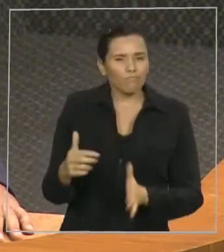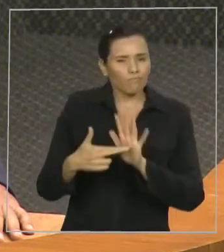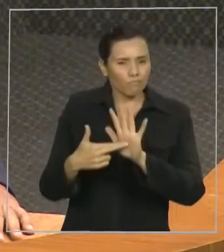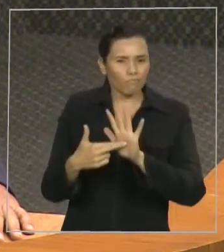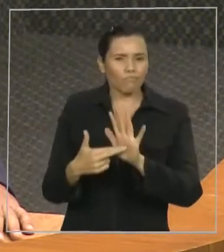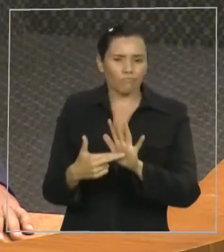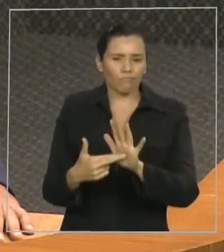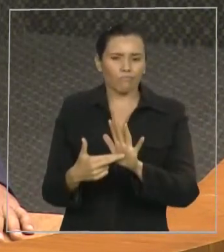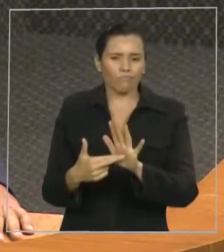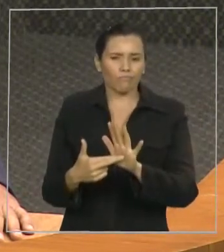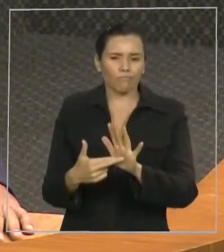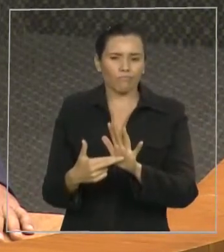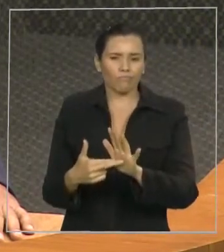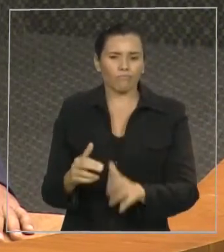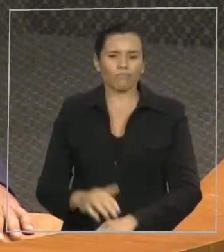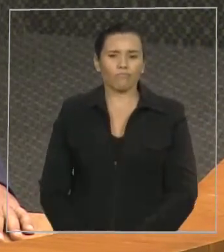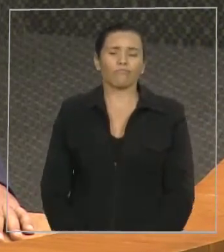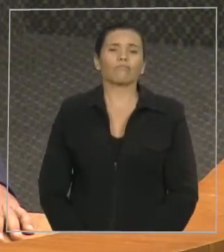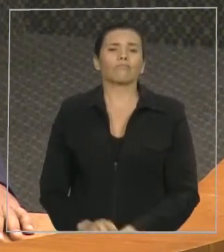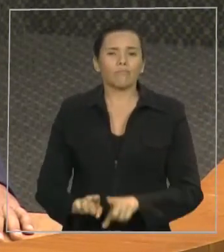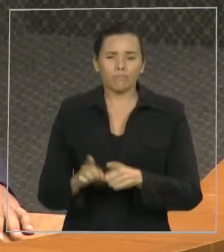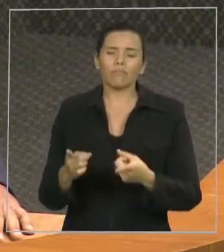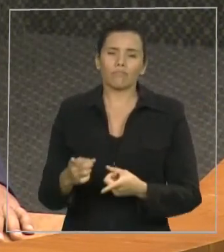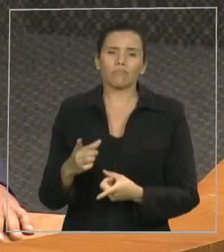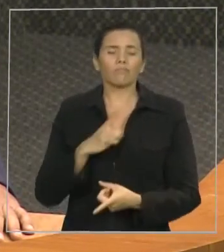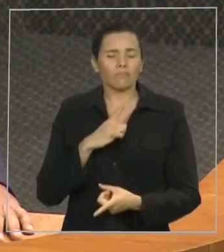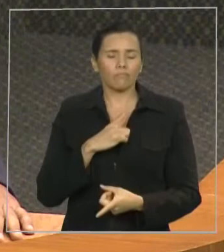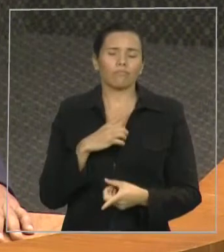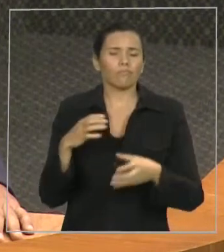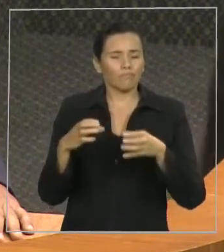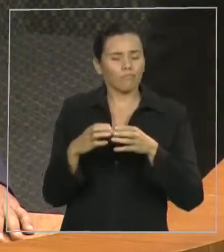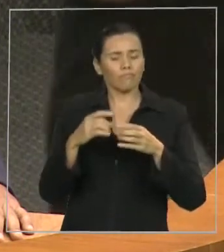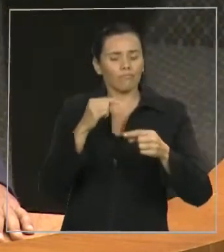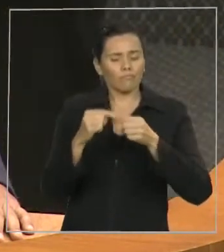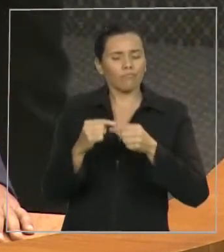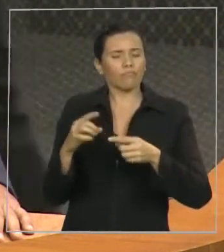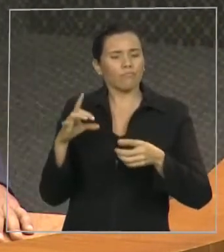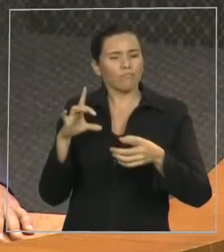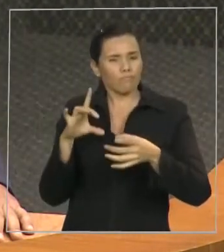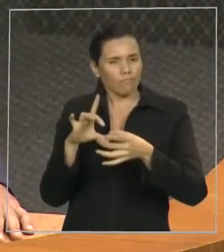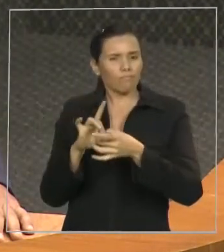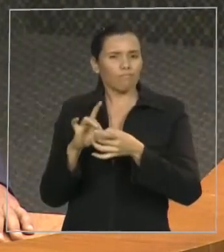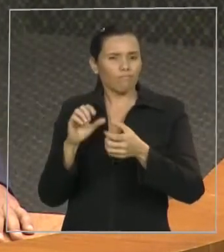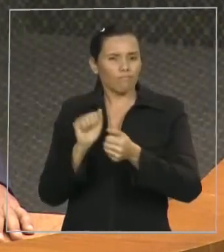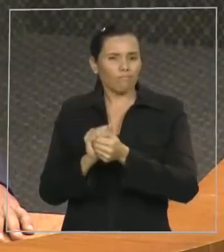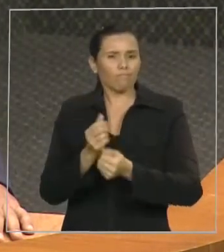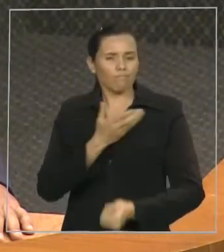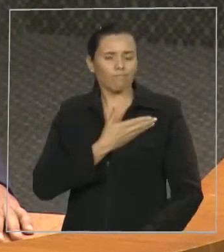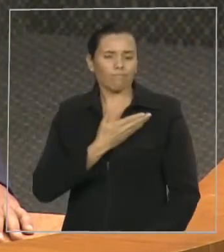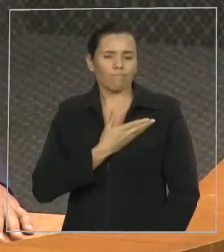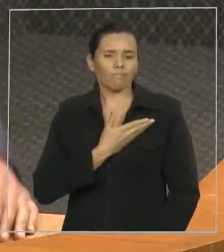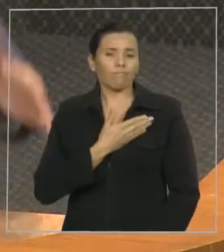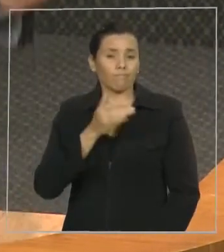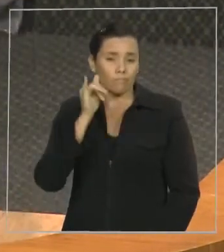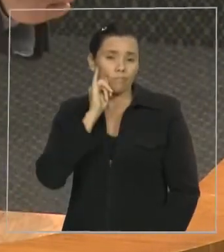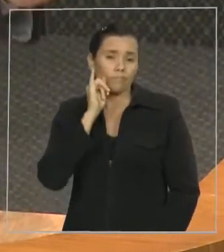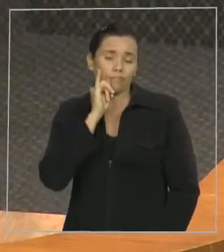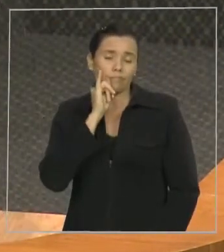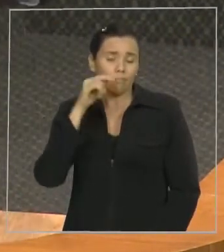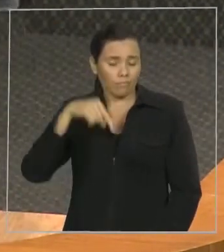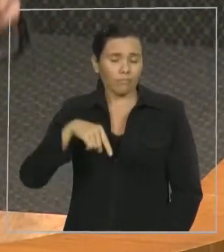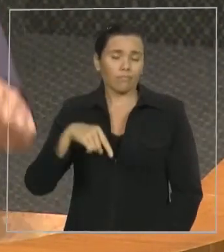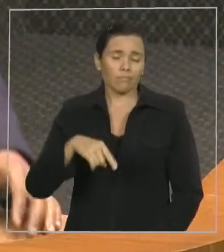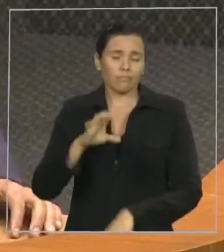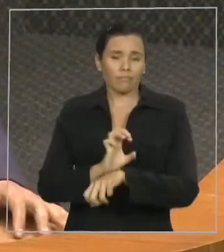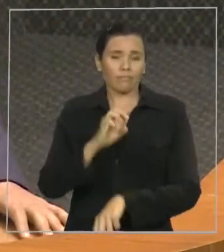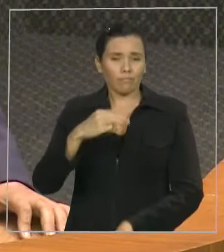do governador Flávio Dino, que é um amigo, é um irmão, é um companheiro, é um parceiro de caminhada e que com o